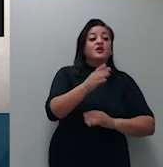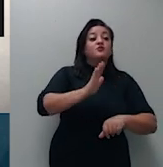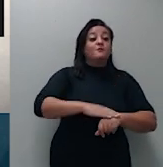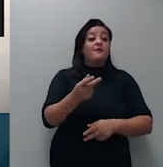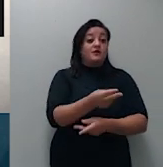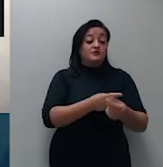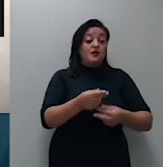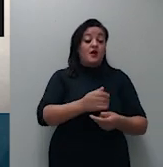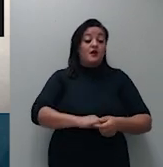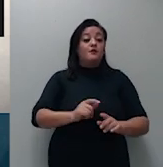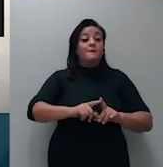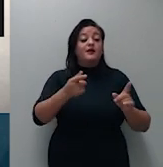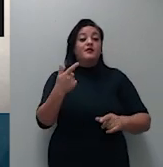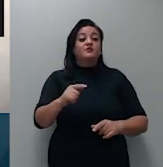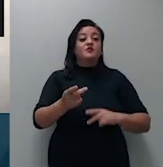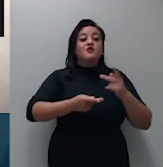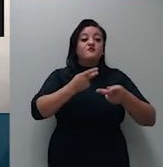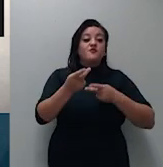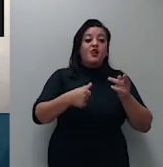coparticipação